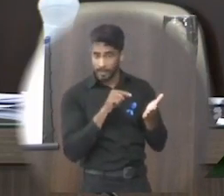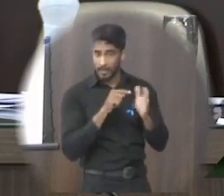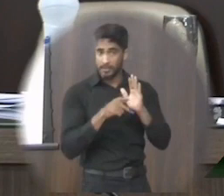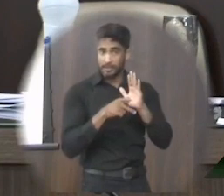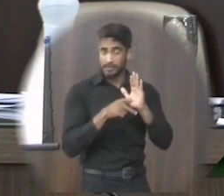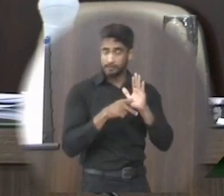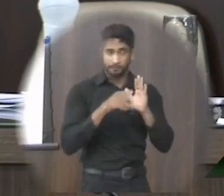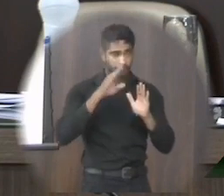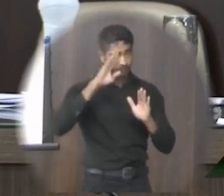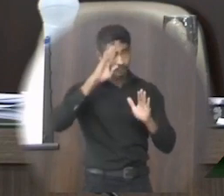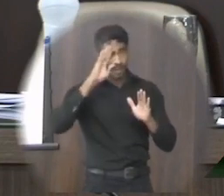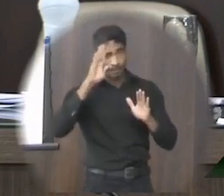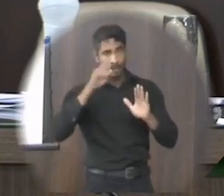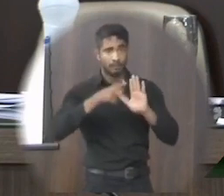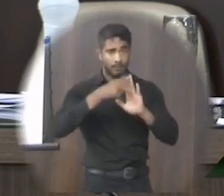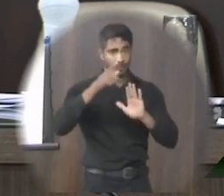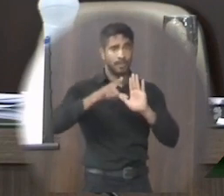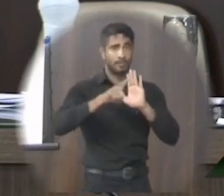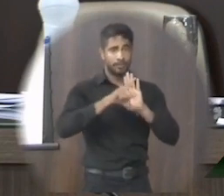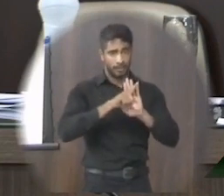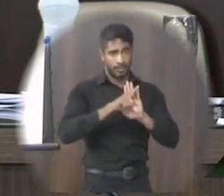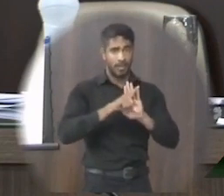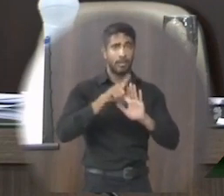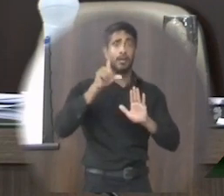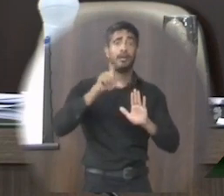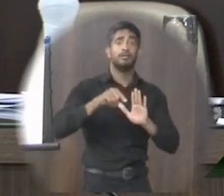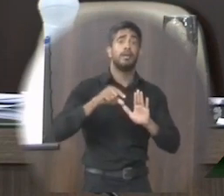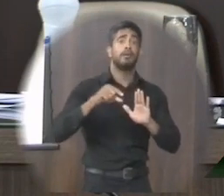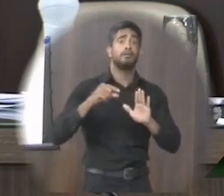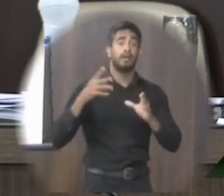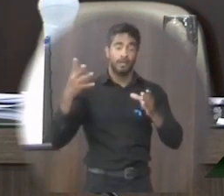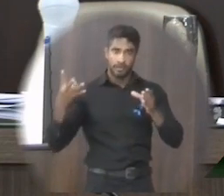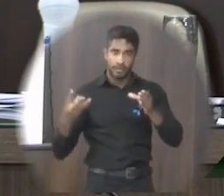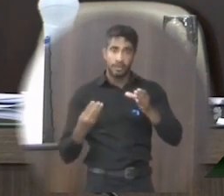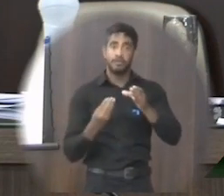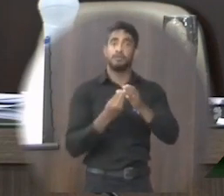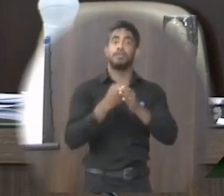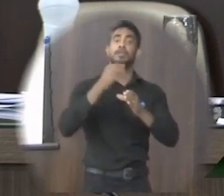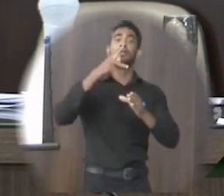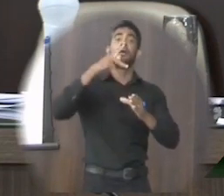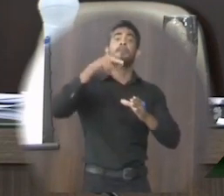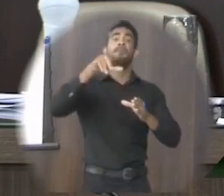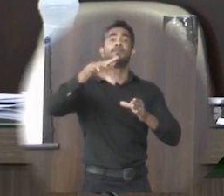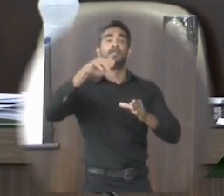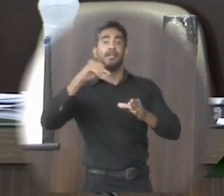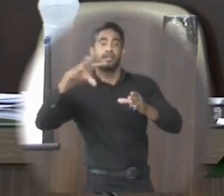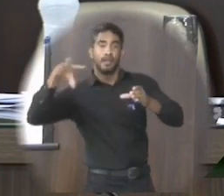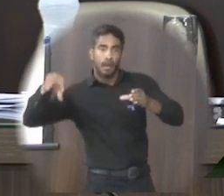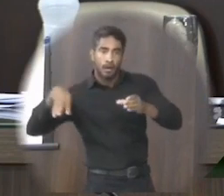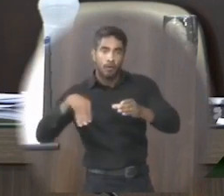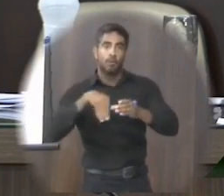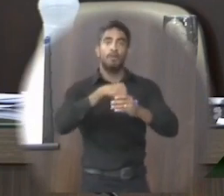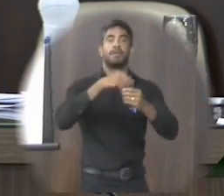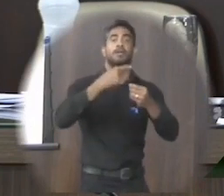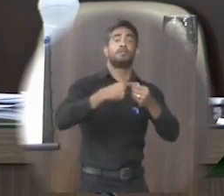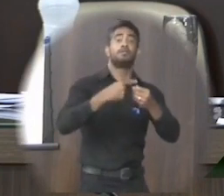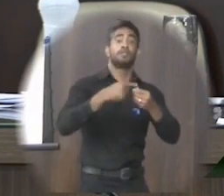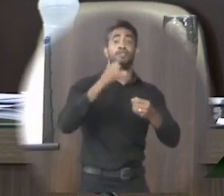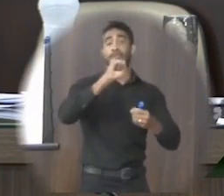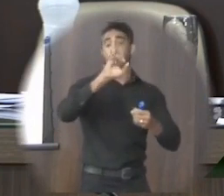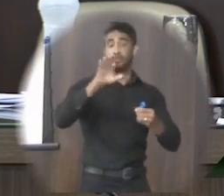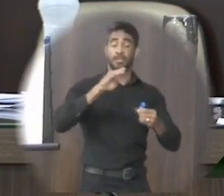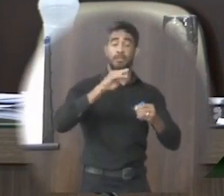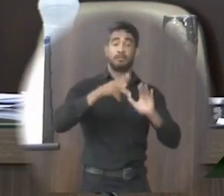A fundamentação, né, o projeto de lei, em comento, tem a finalidade de instituir o regime de previdência complementar no âmbito do município de Janaúba.